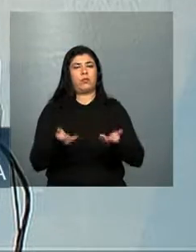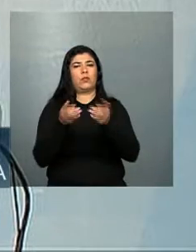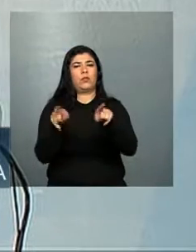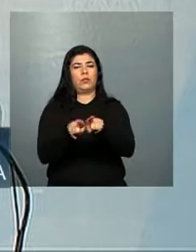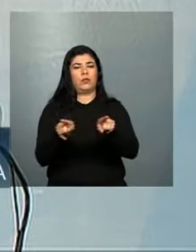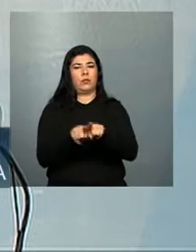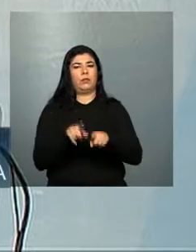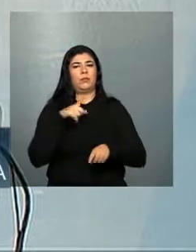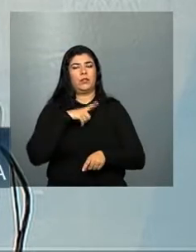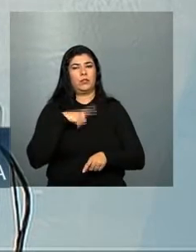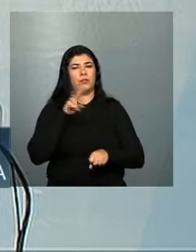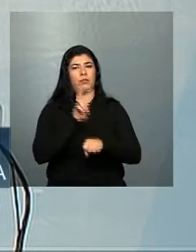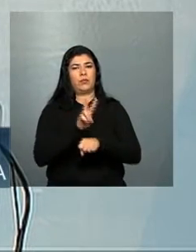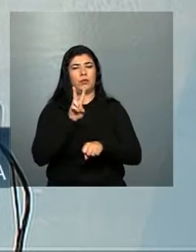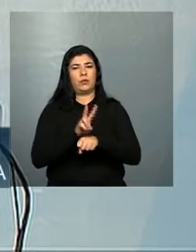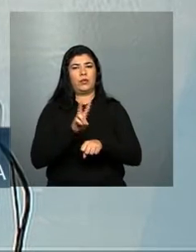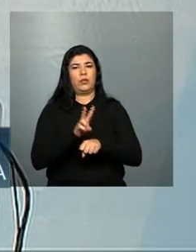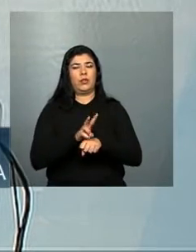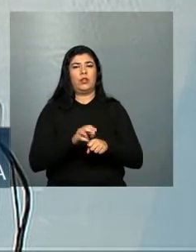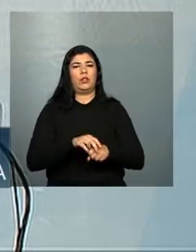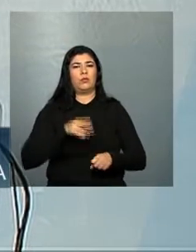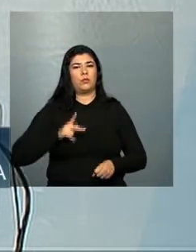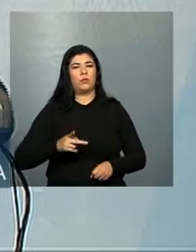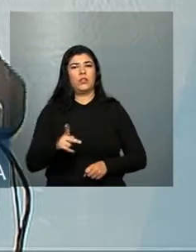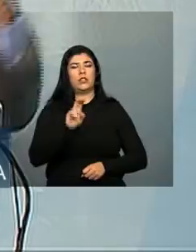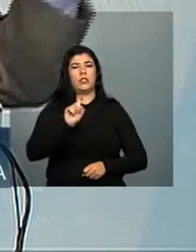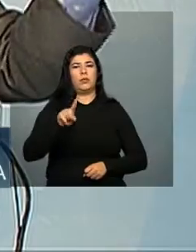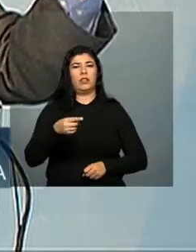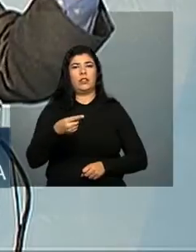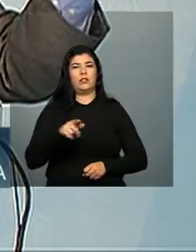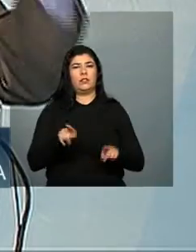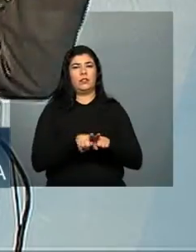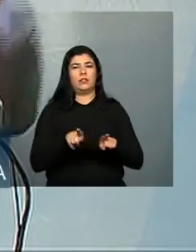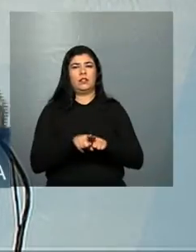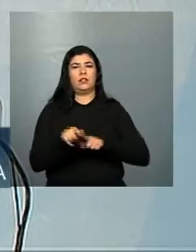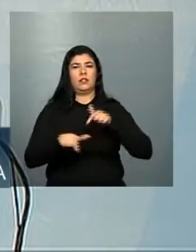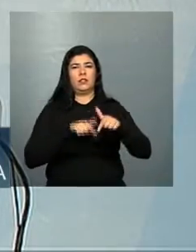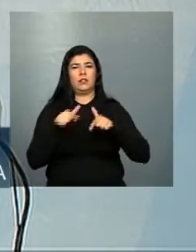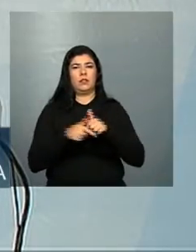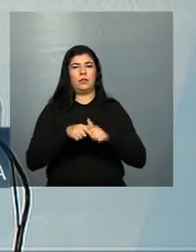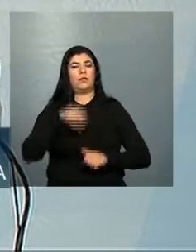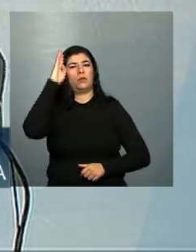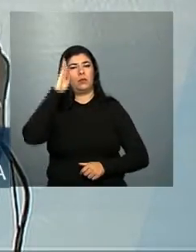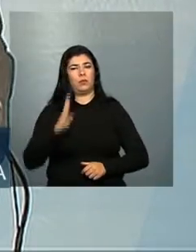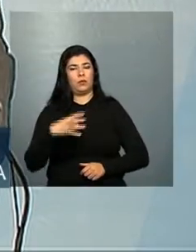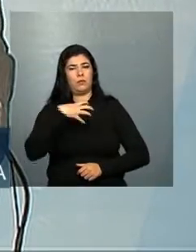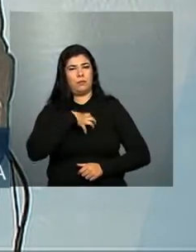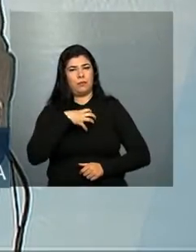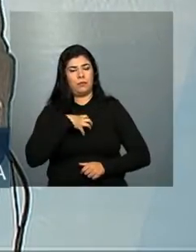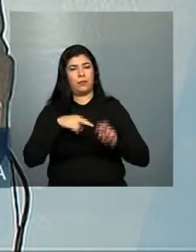e vai manter gerando os 5 mil empregos para o povo baiano.